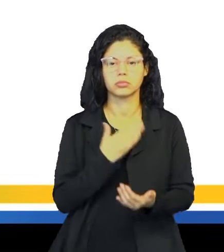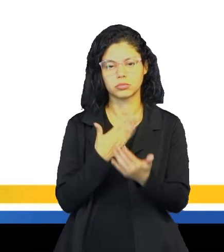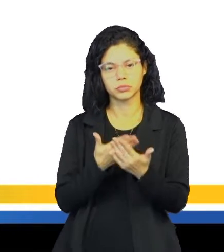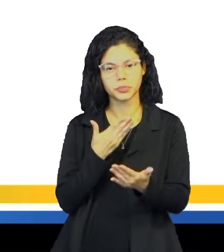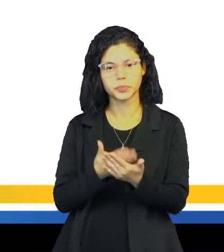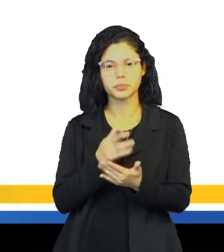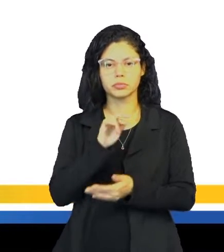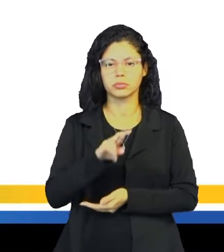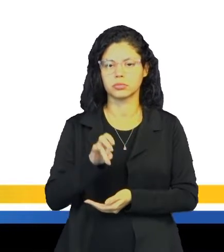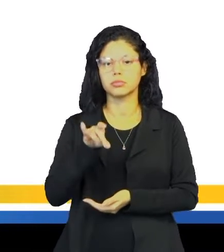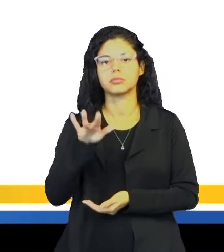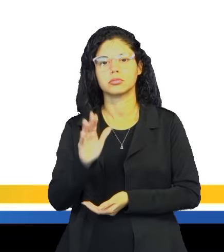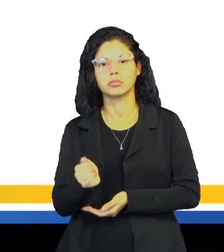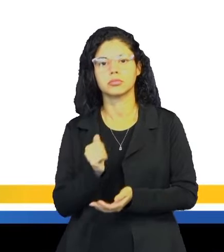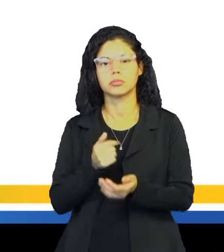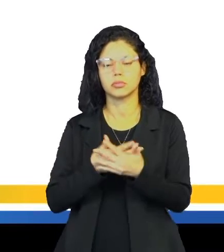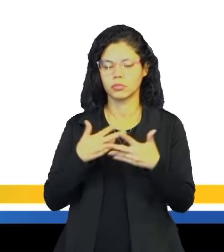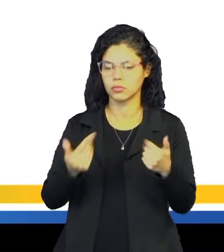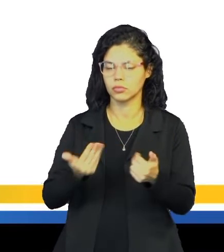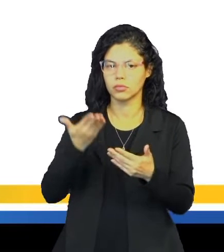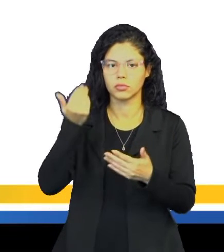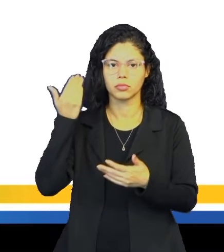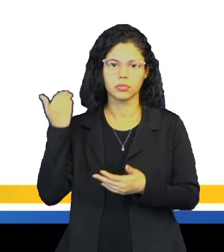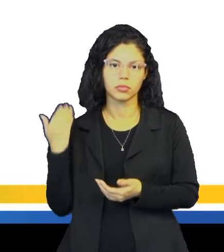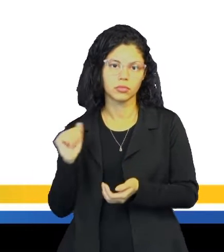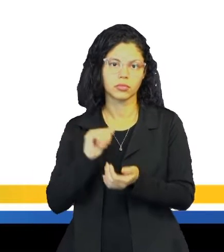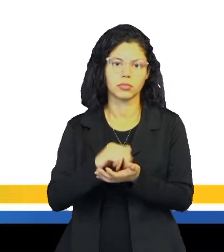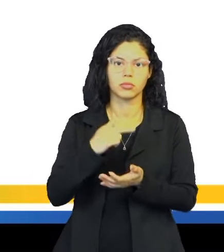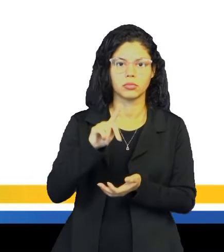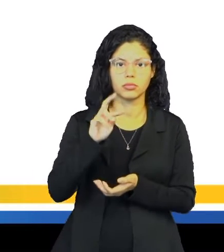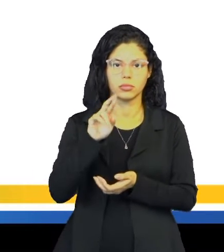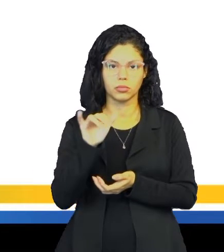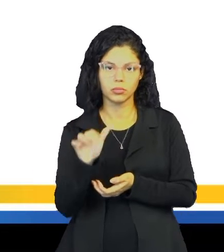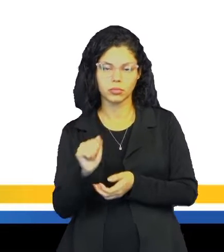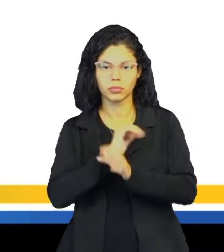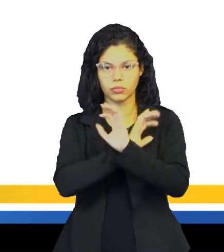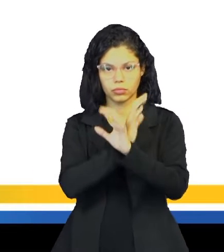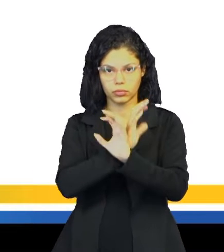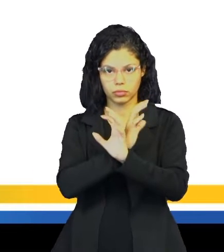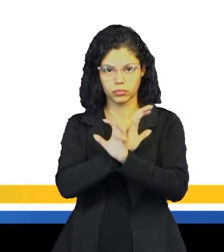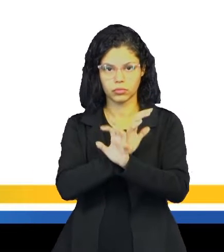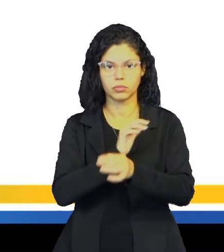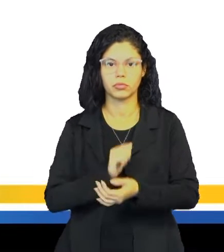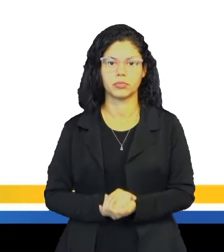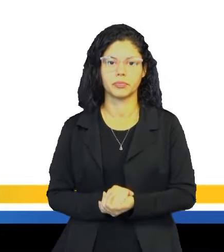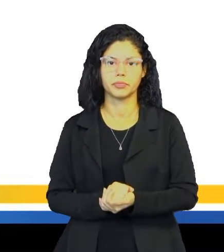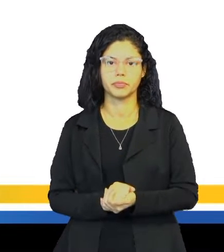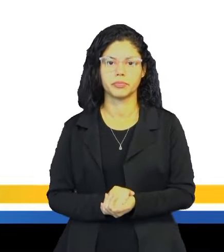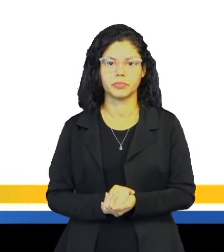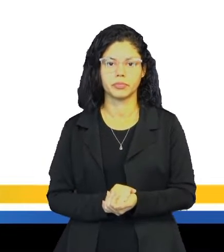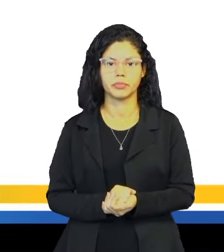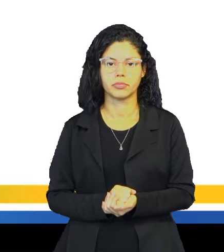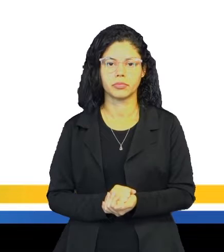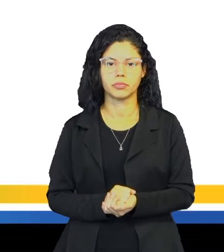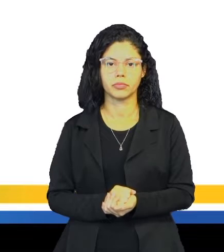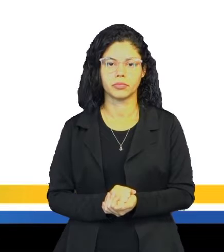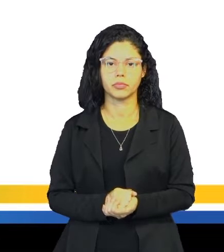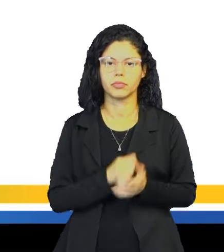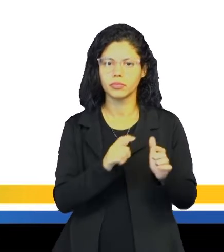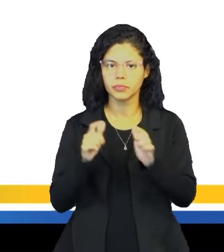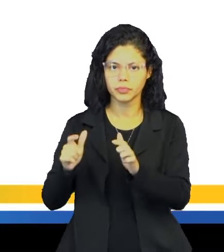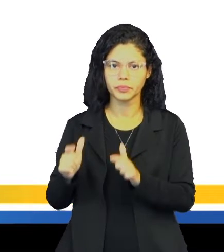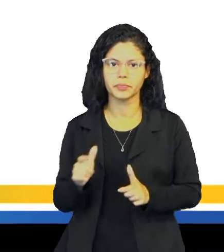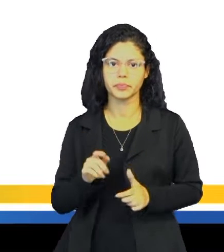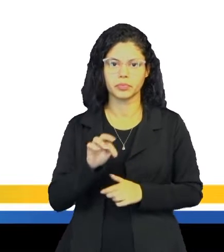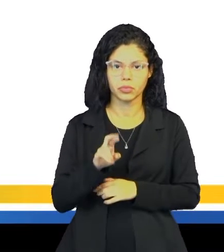ali as ruínas, os objetos antigos. A paleontologia, que estuda os fósseis. A herádica, que estuda